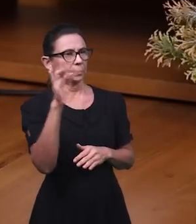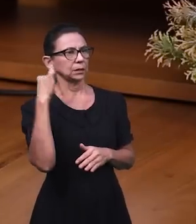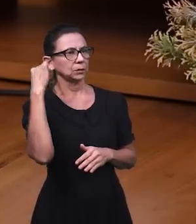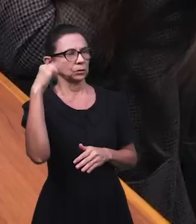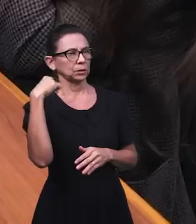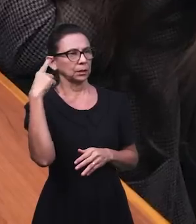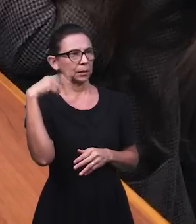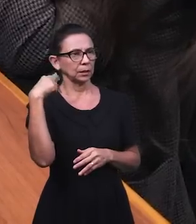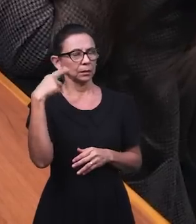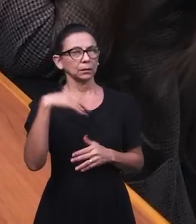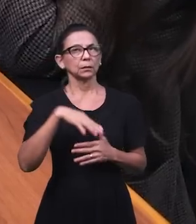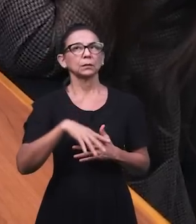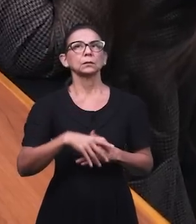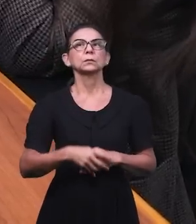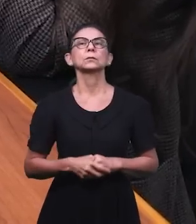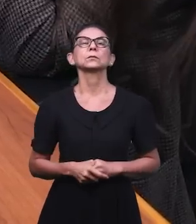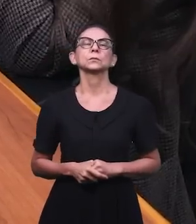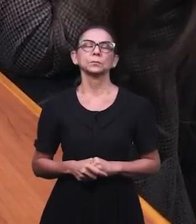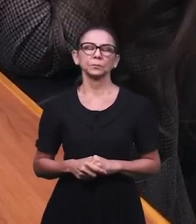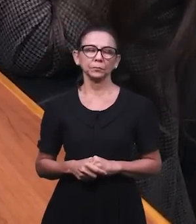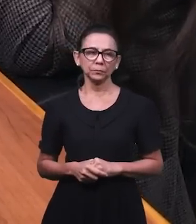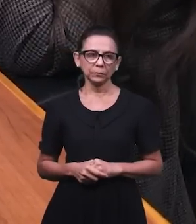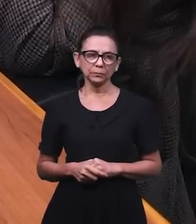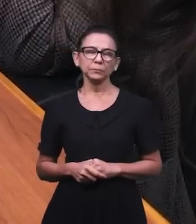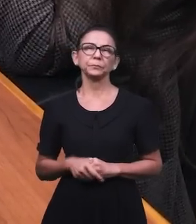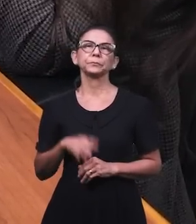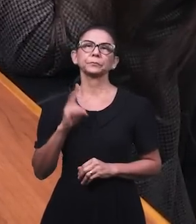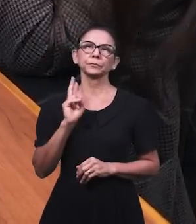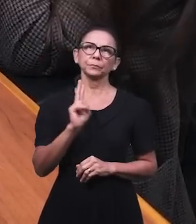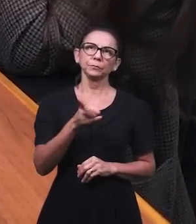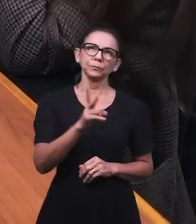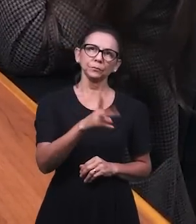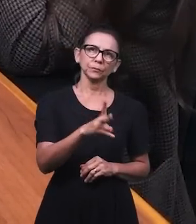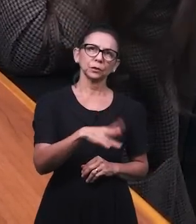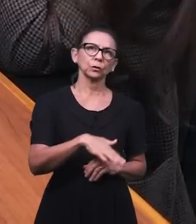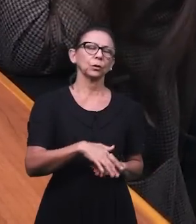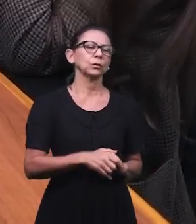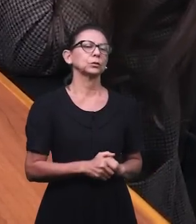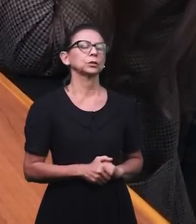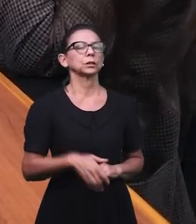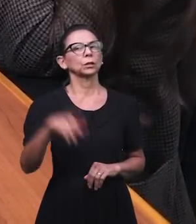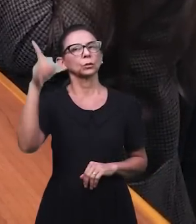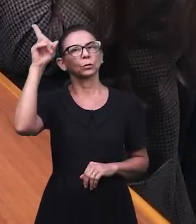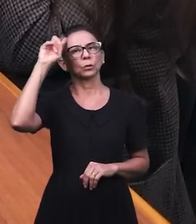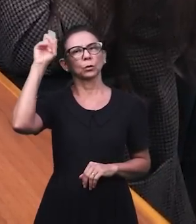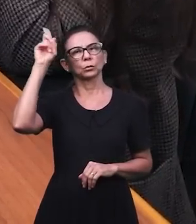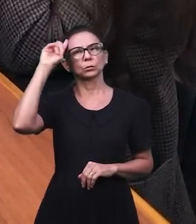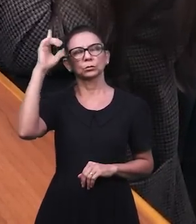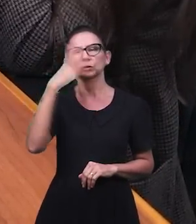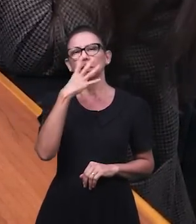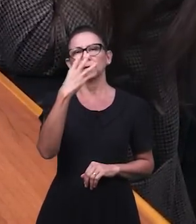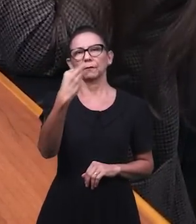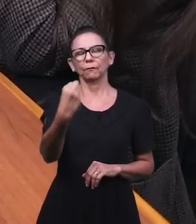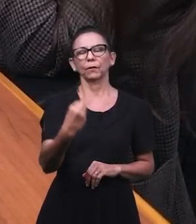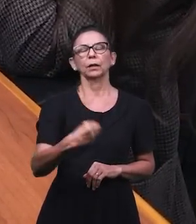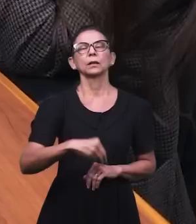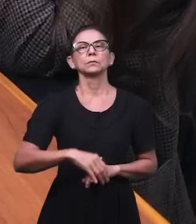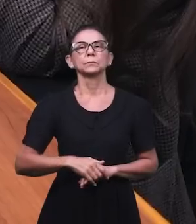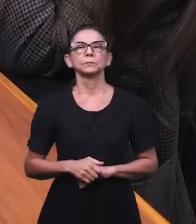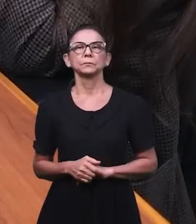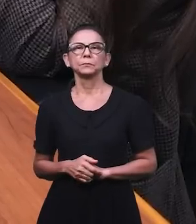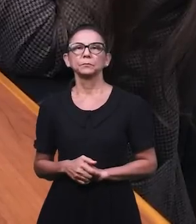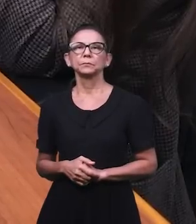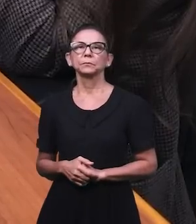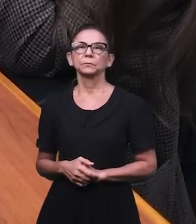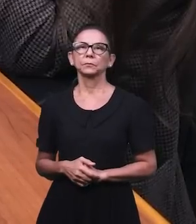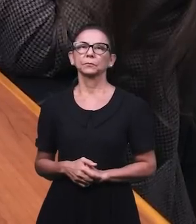a estudar. Sim, continuei morando em Domingos Martins. Mesmo trajeto que você fazia, descia todo... Pique todo dia. Em algum